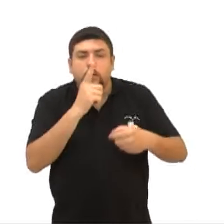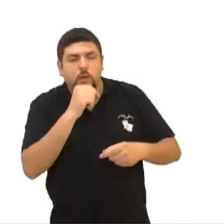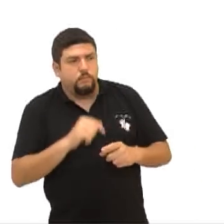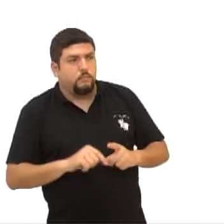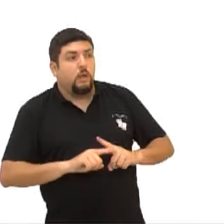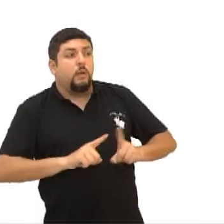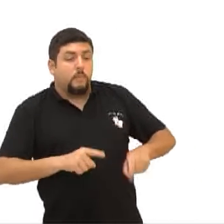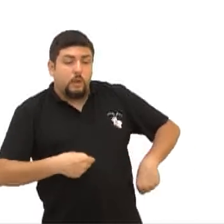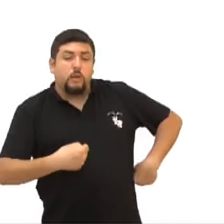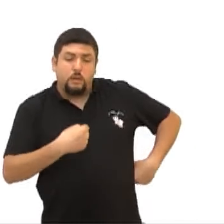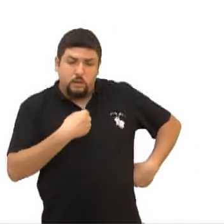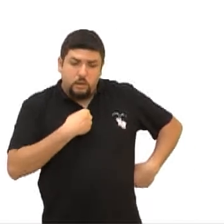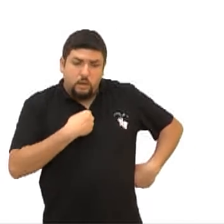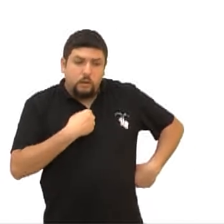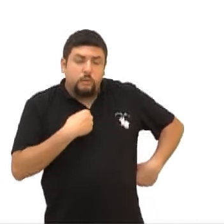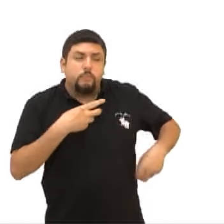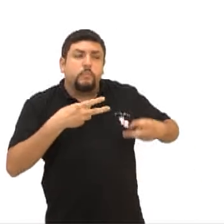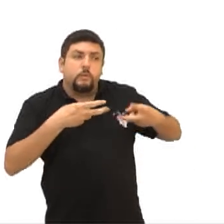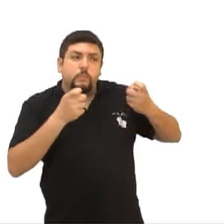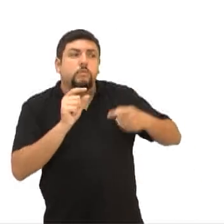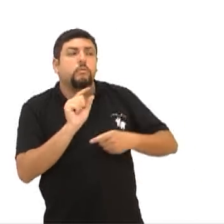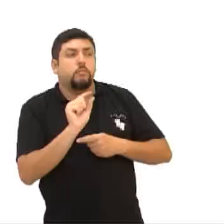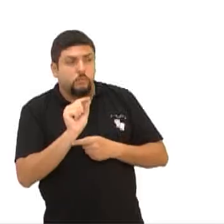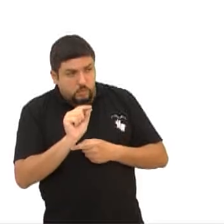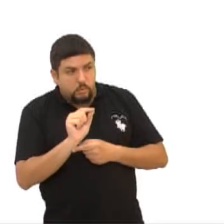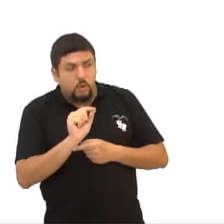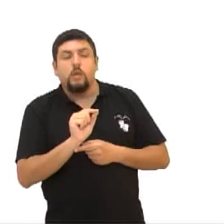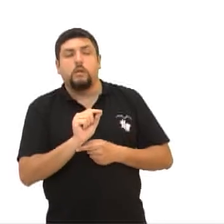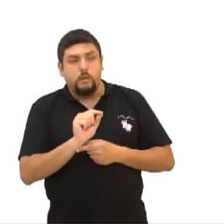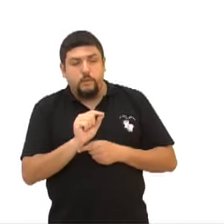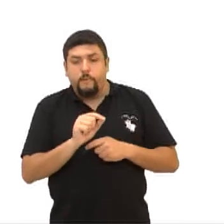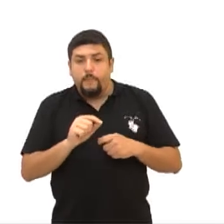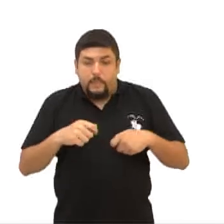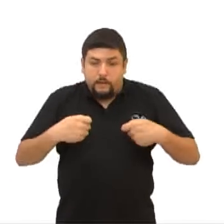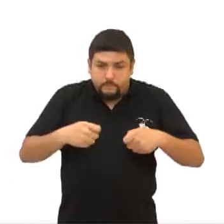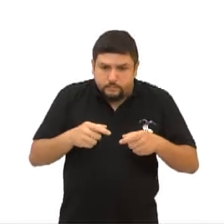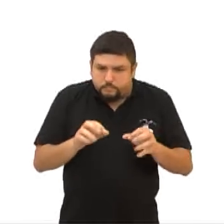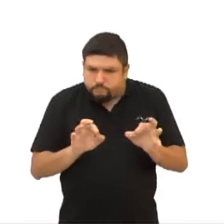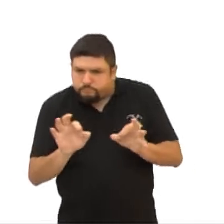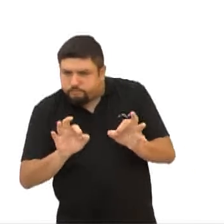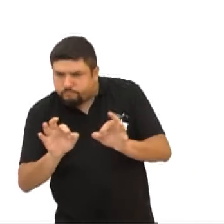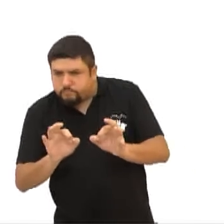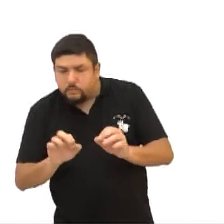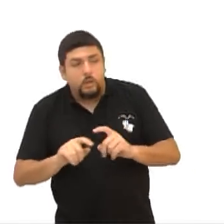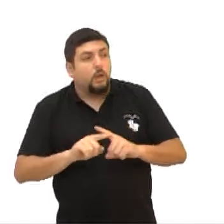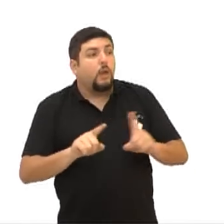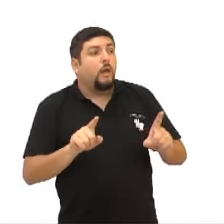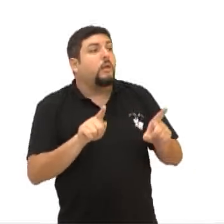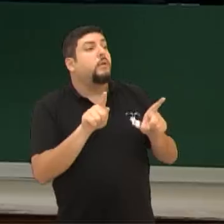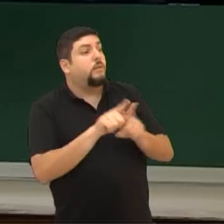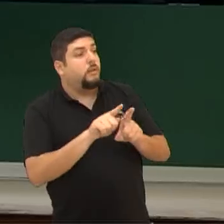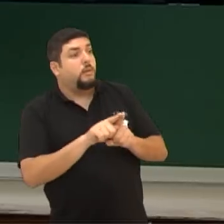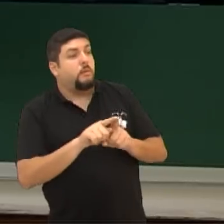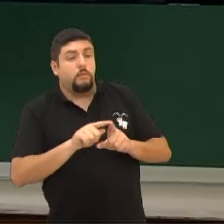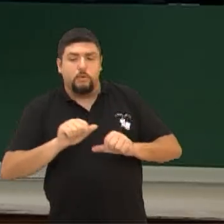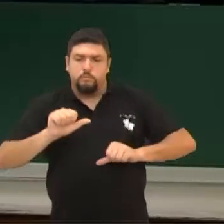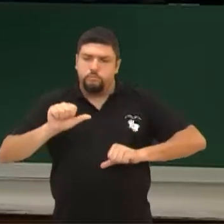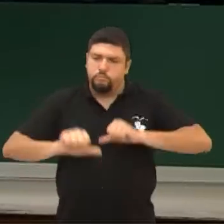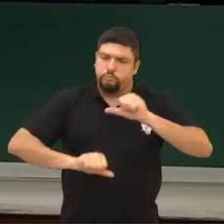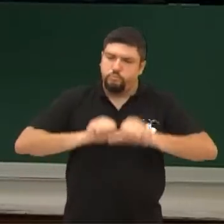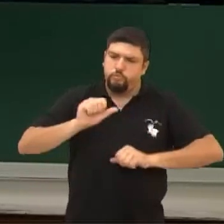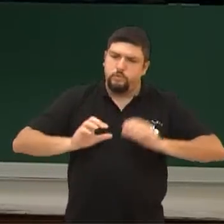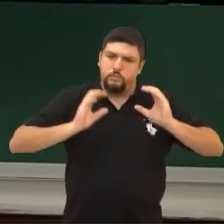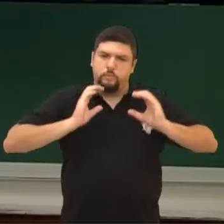eu vejo que, ao mesmo tempo em que a gente tem que melhorar isso, temos que melhorar a